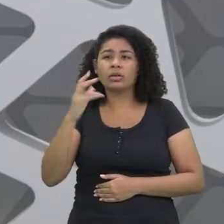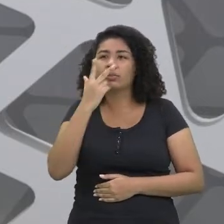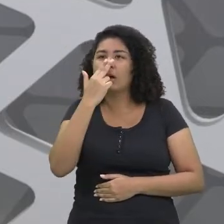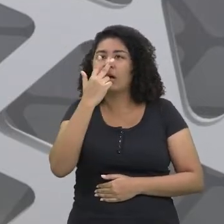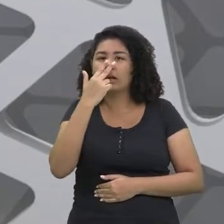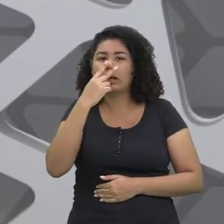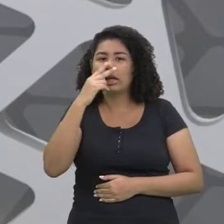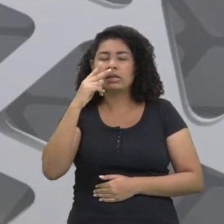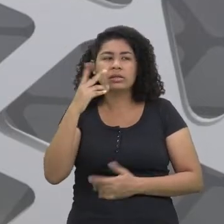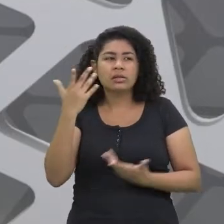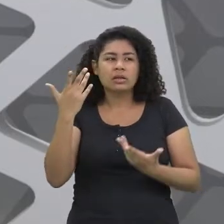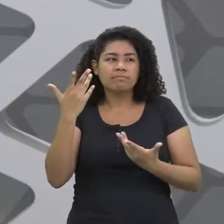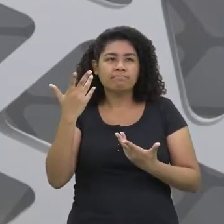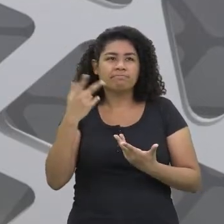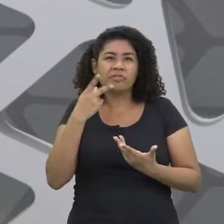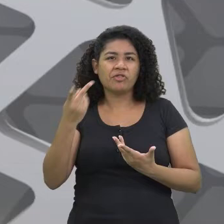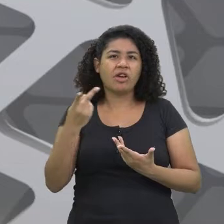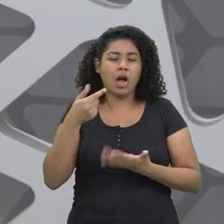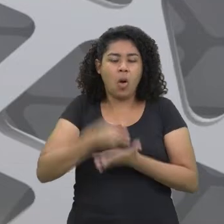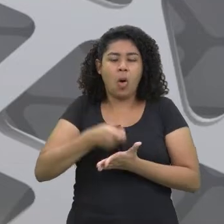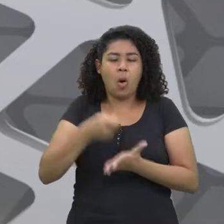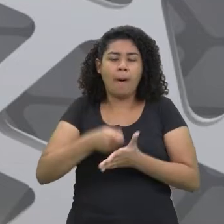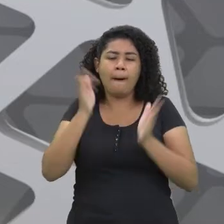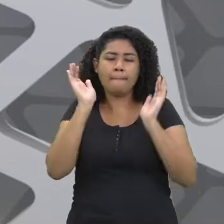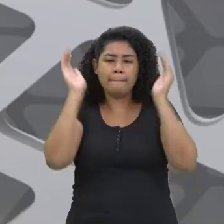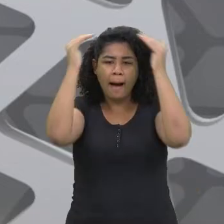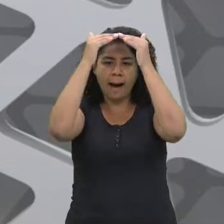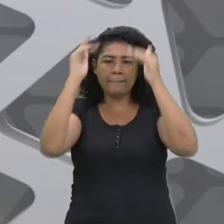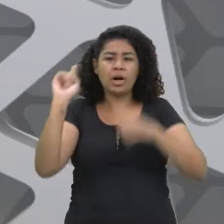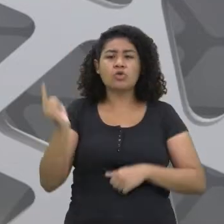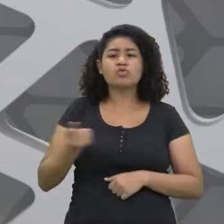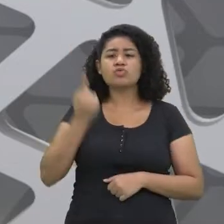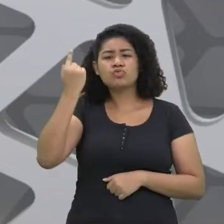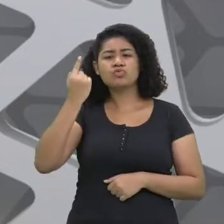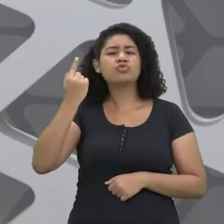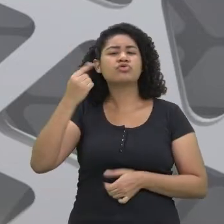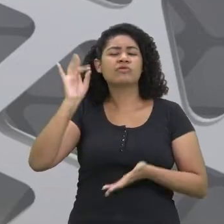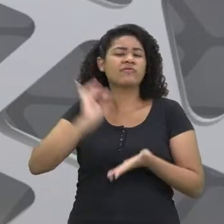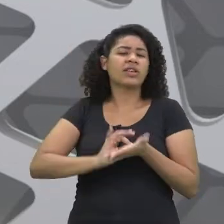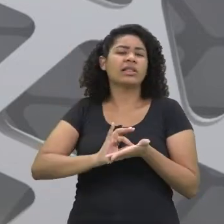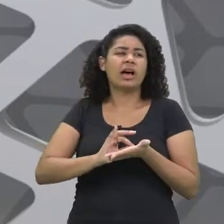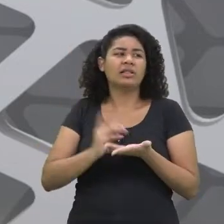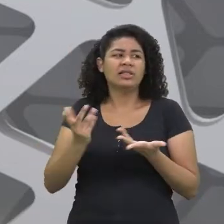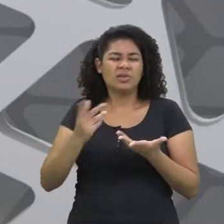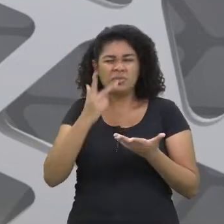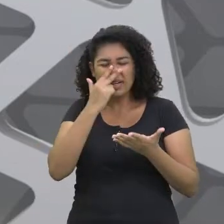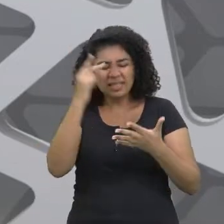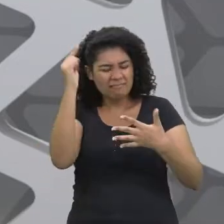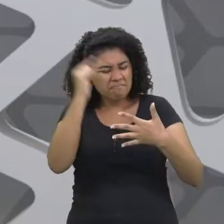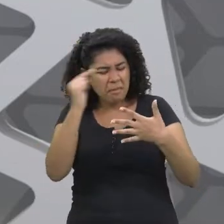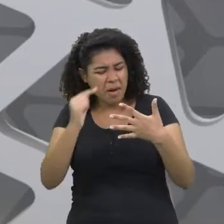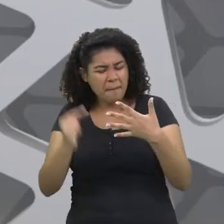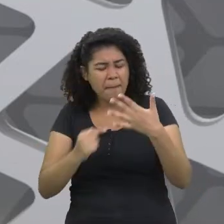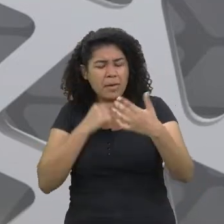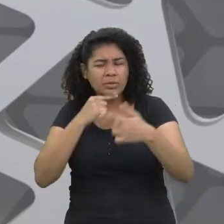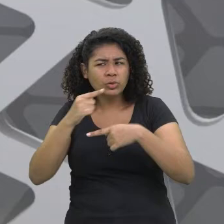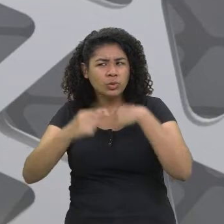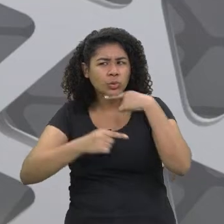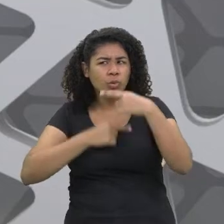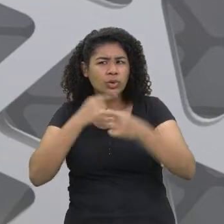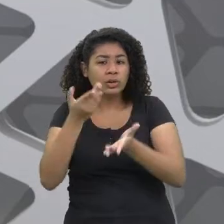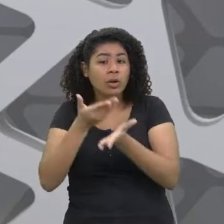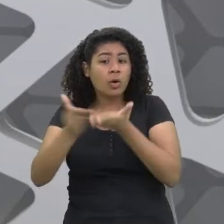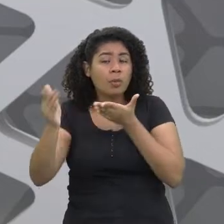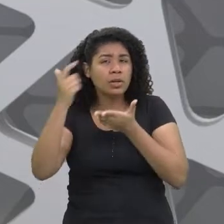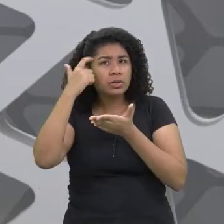Papa é infalível, não é? Então são justamente essas questões que foram colocadas aí, nesse momento ali, para serem